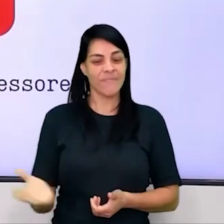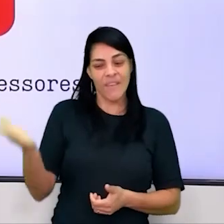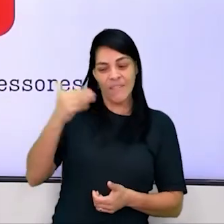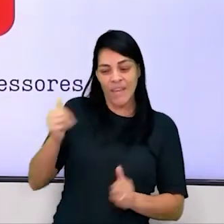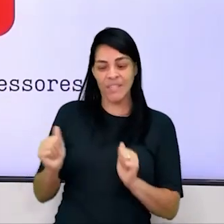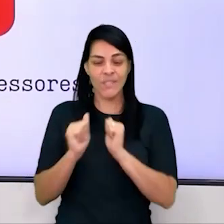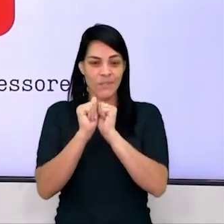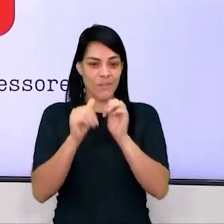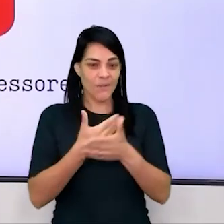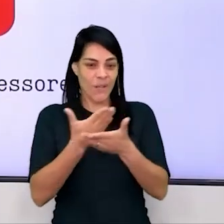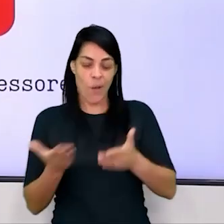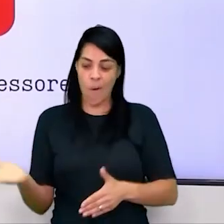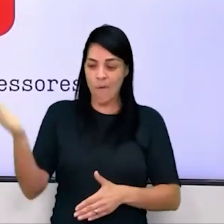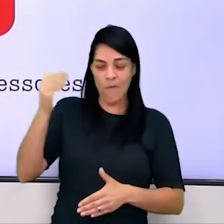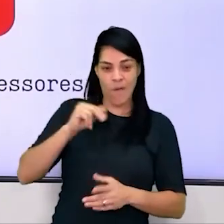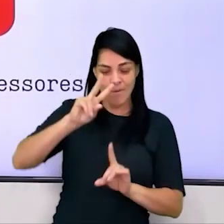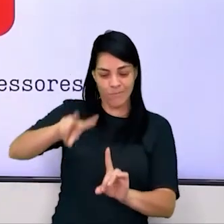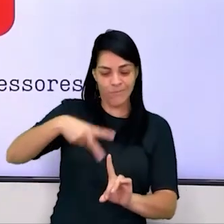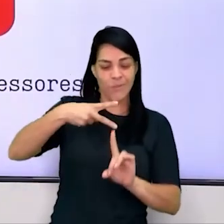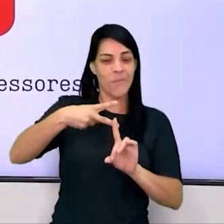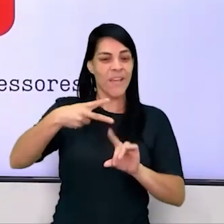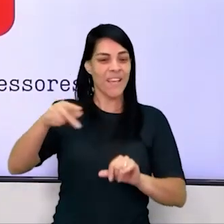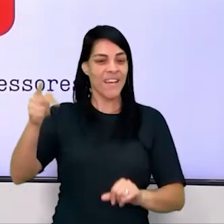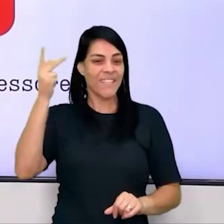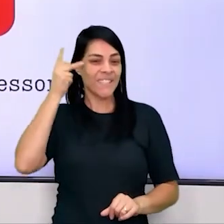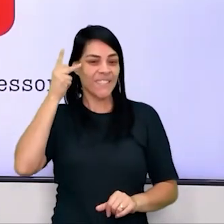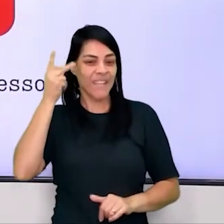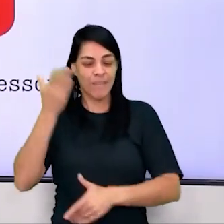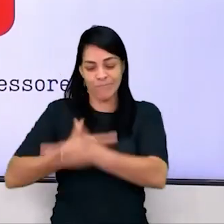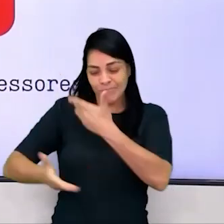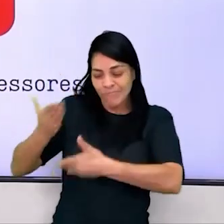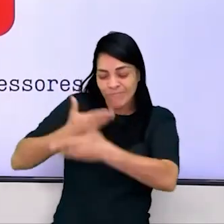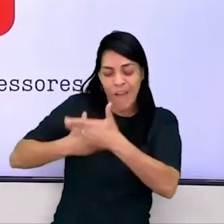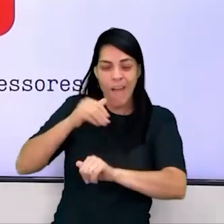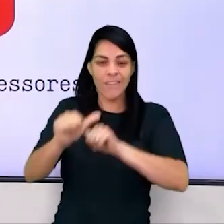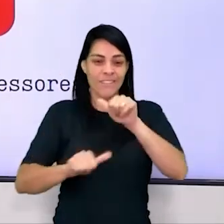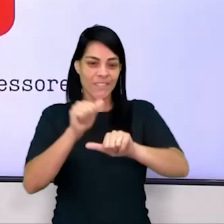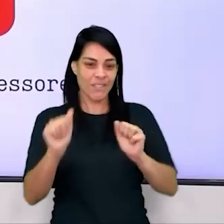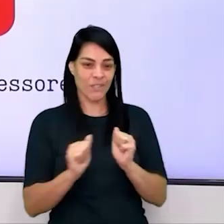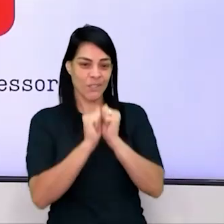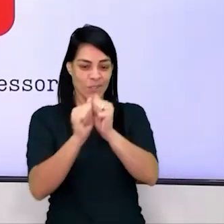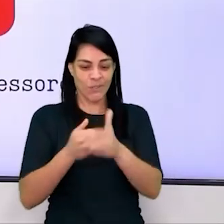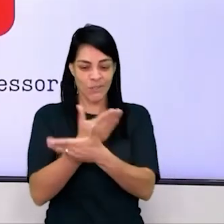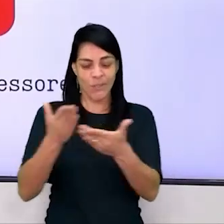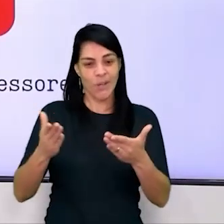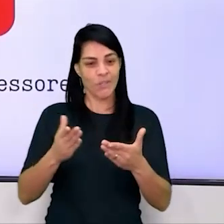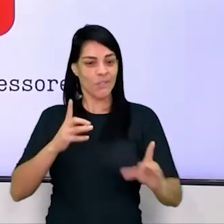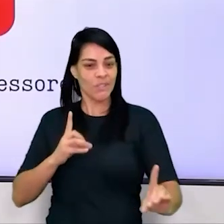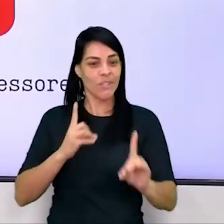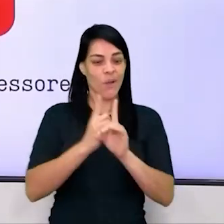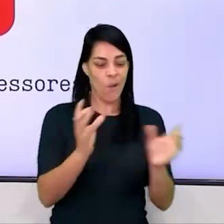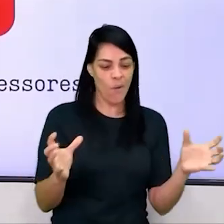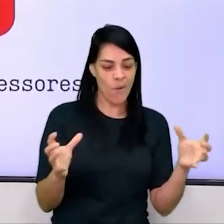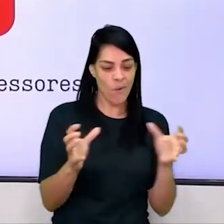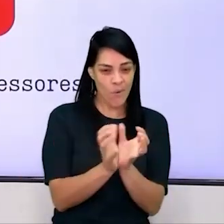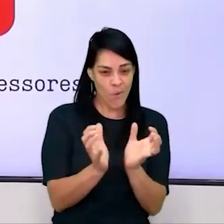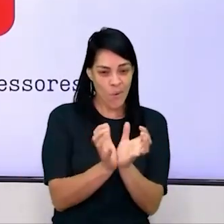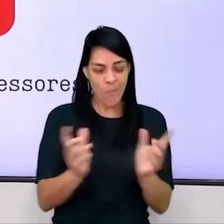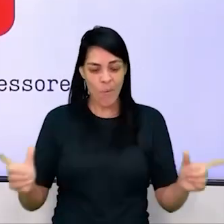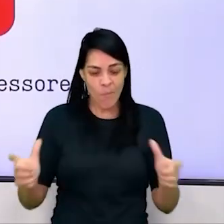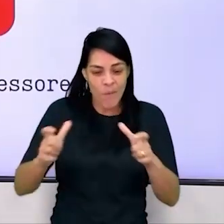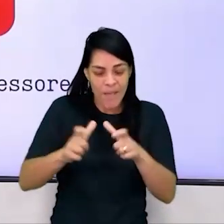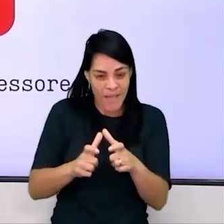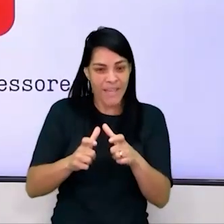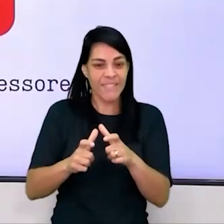com a gente. Vem para o Multiplica SP trocar experiências com os nossos encontros síncronos, em grupos pequenos,